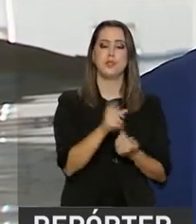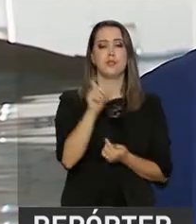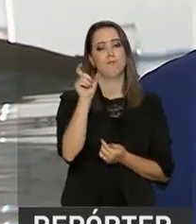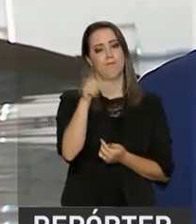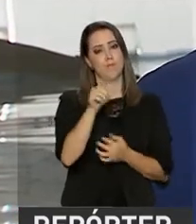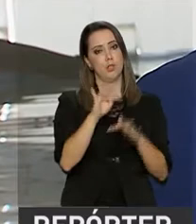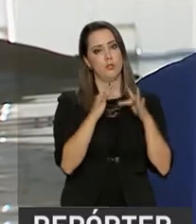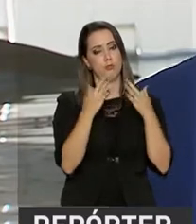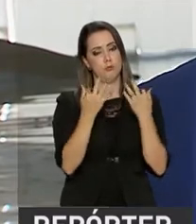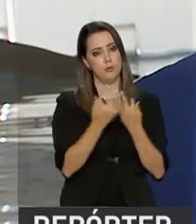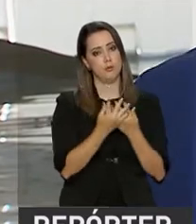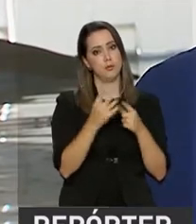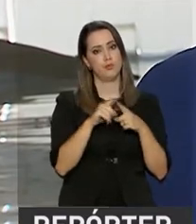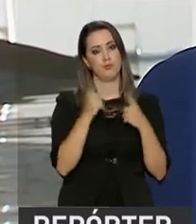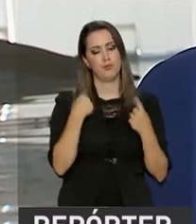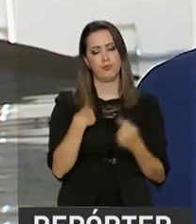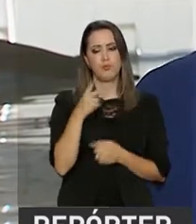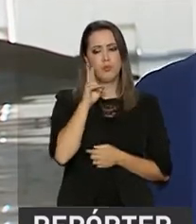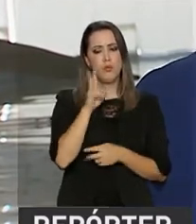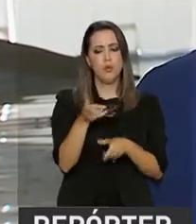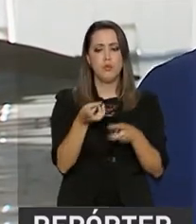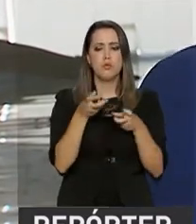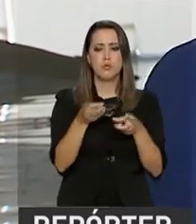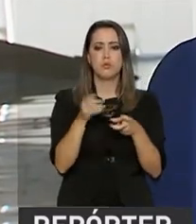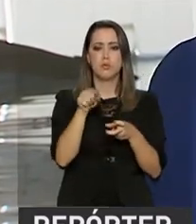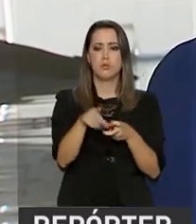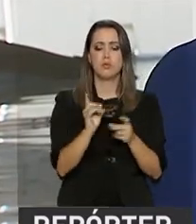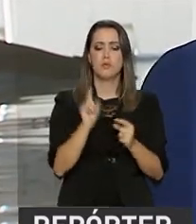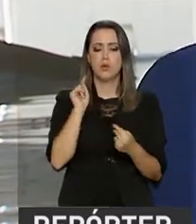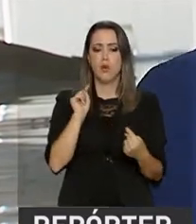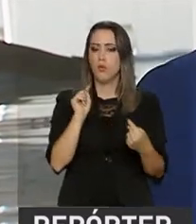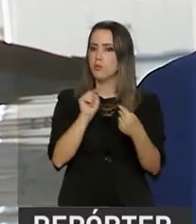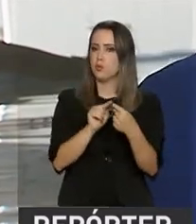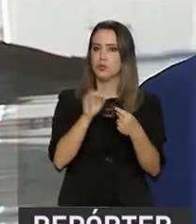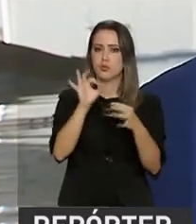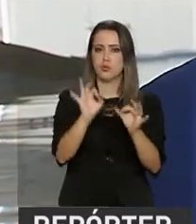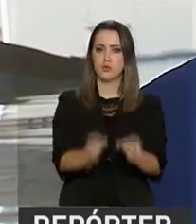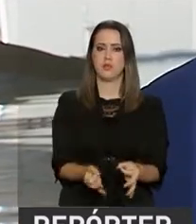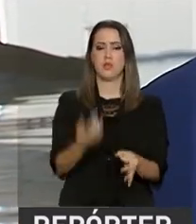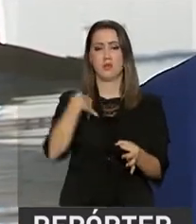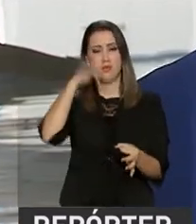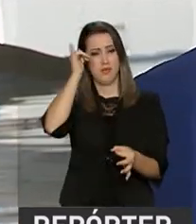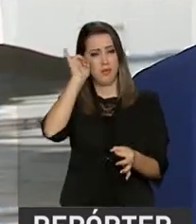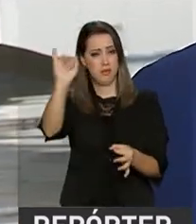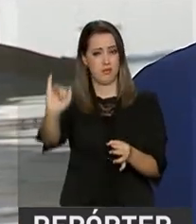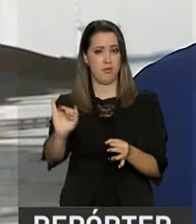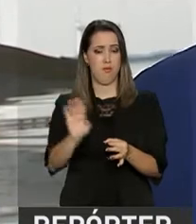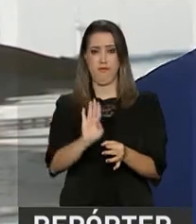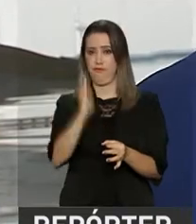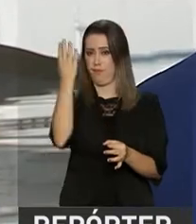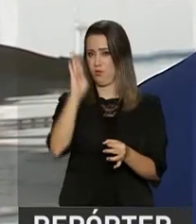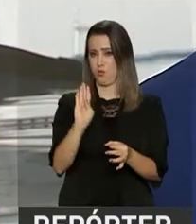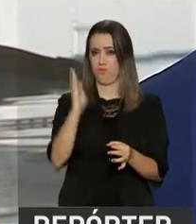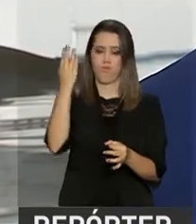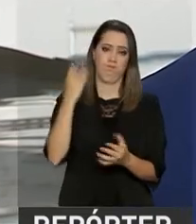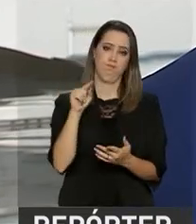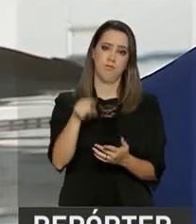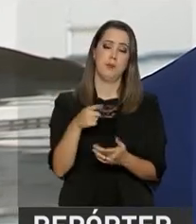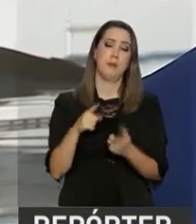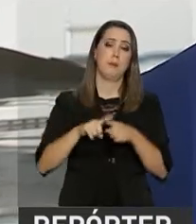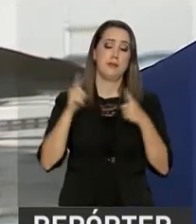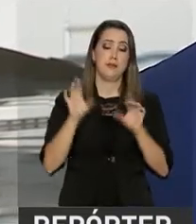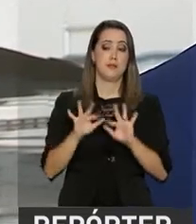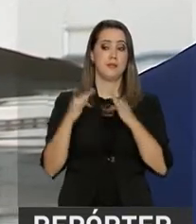A nossa preocupação é focalizar o programa, combater as fraudes e fazer com que aquelas pessoas que realmente necessitam do